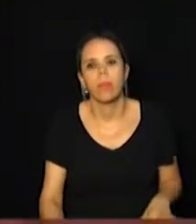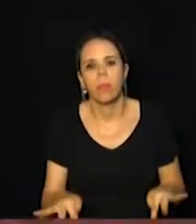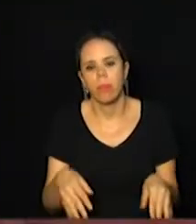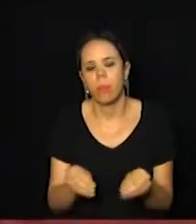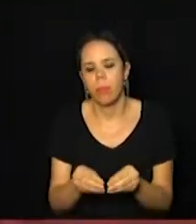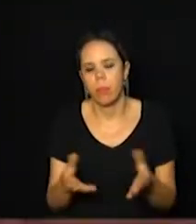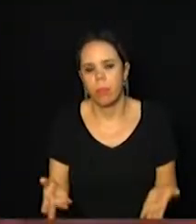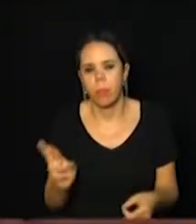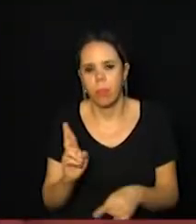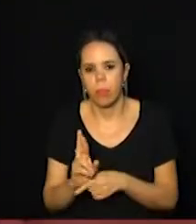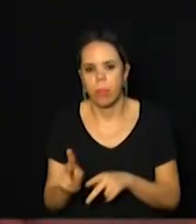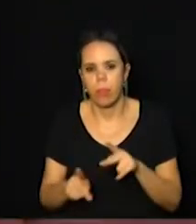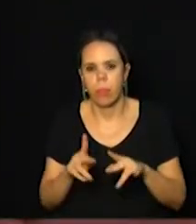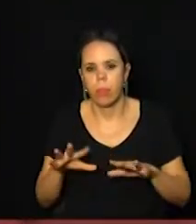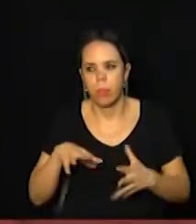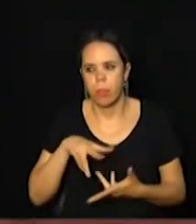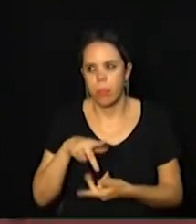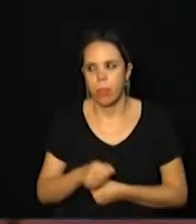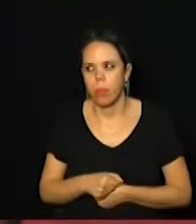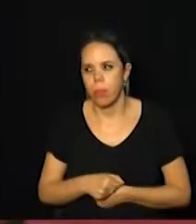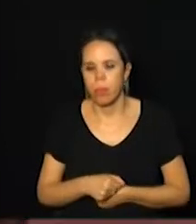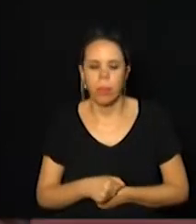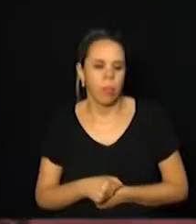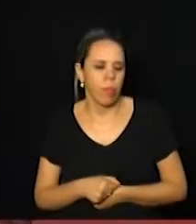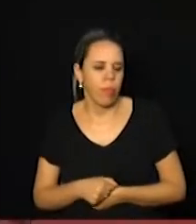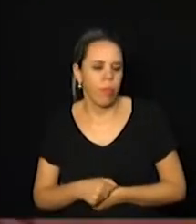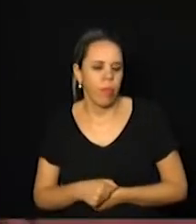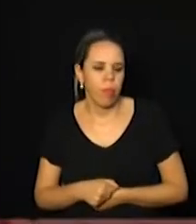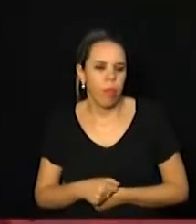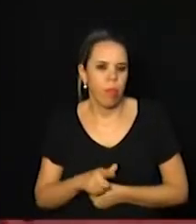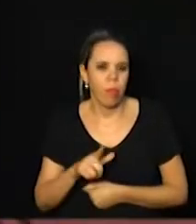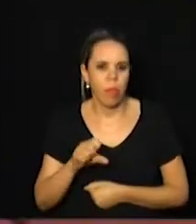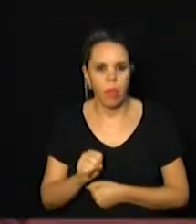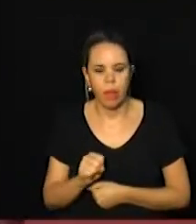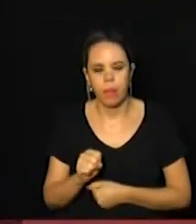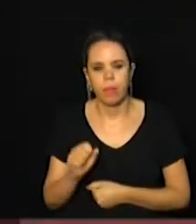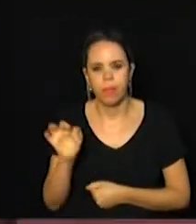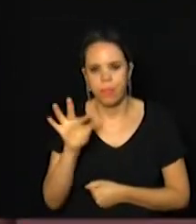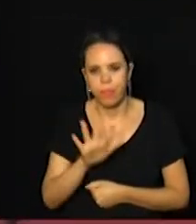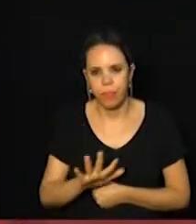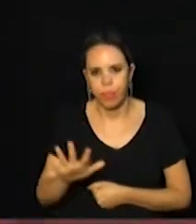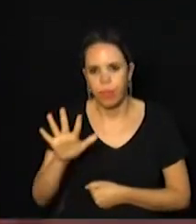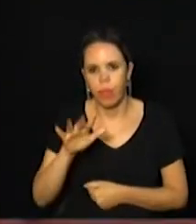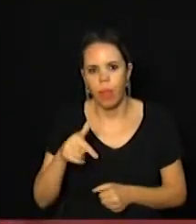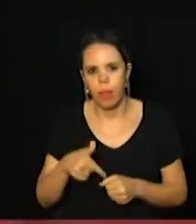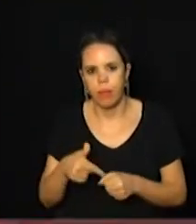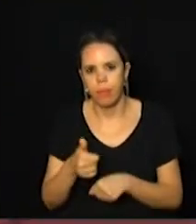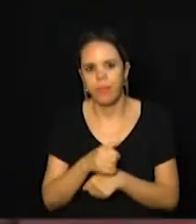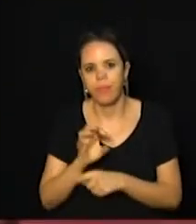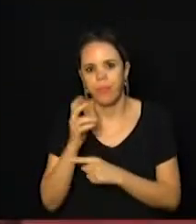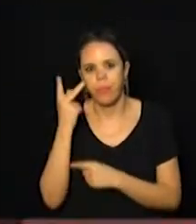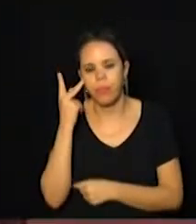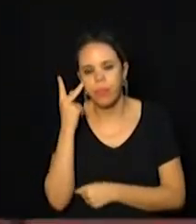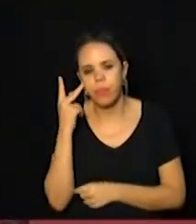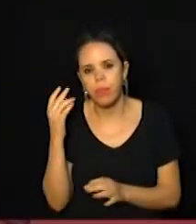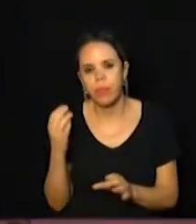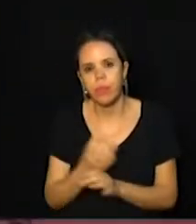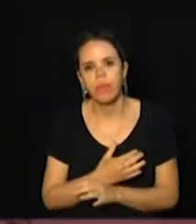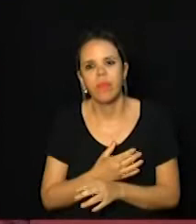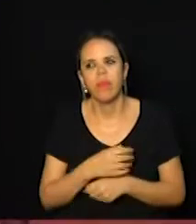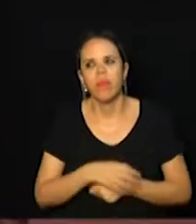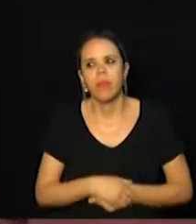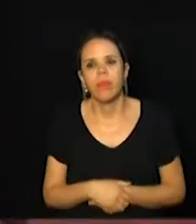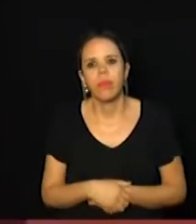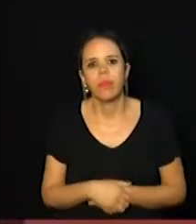finalizar representando todo mundo que eu Os Arrais que da Federação dos frentistas do Estado de São Paulo inteiro bom